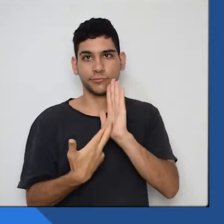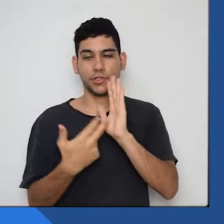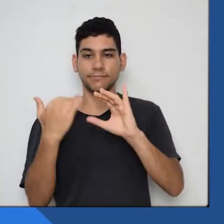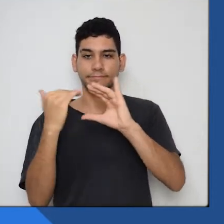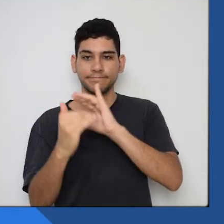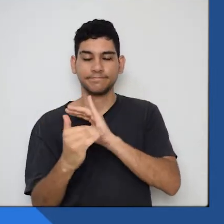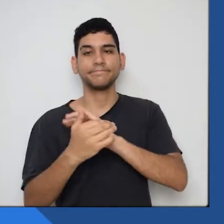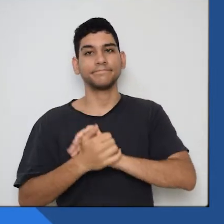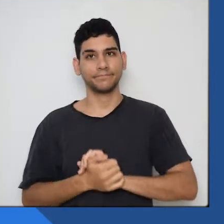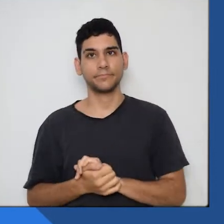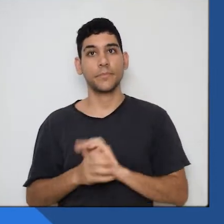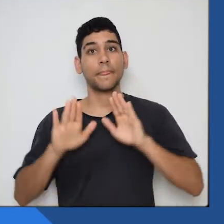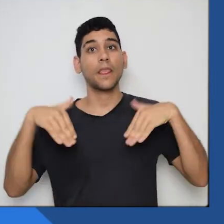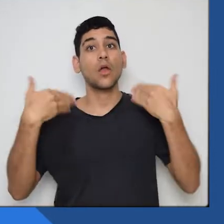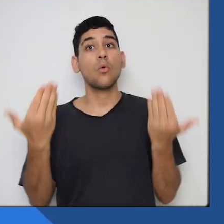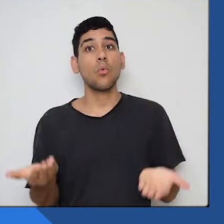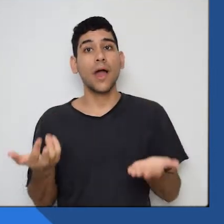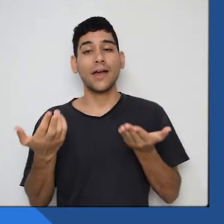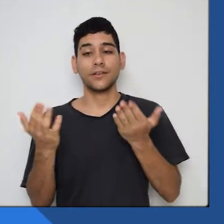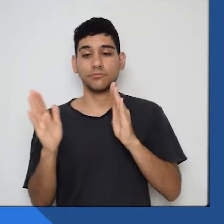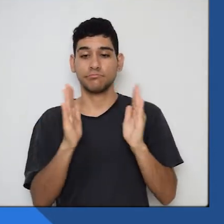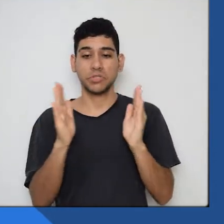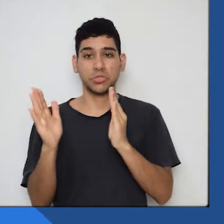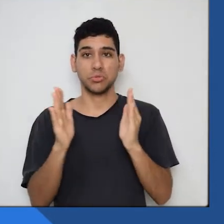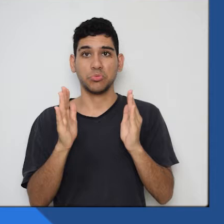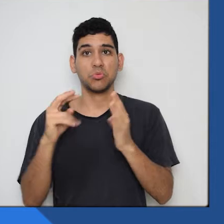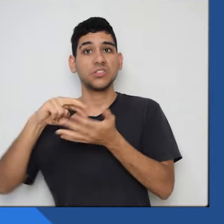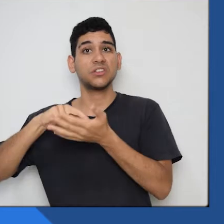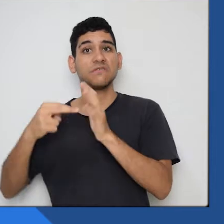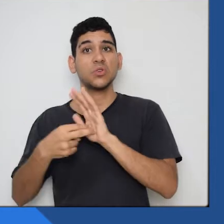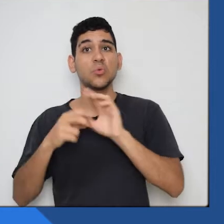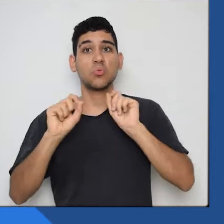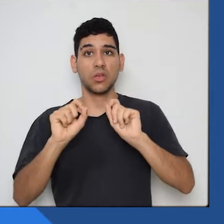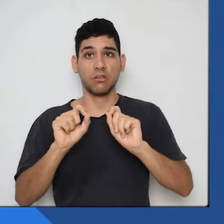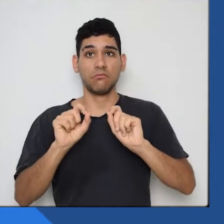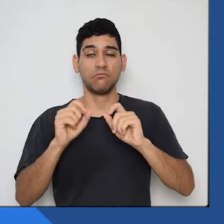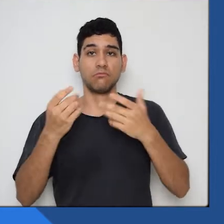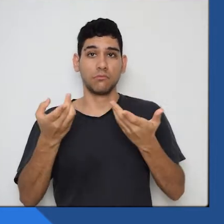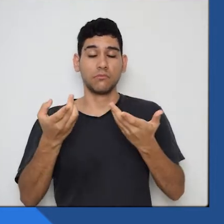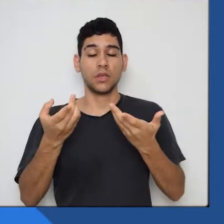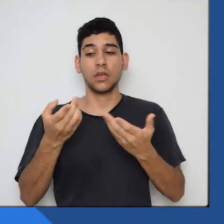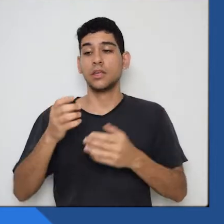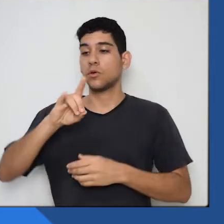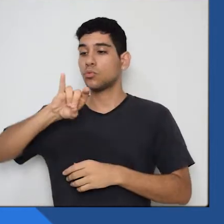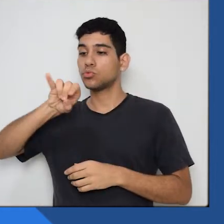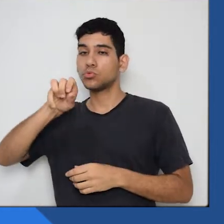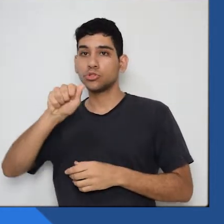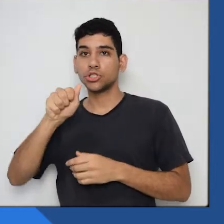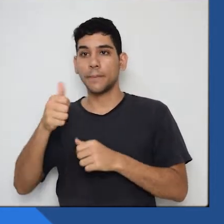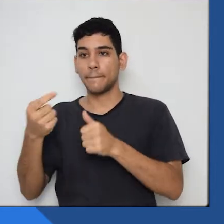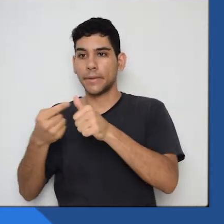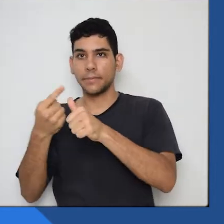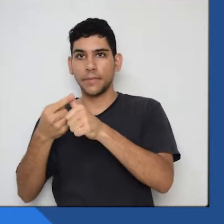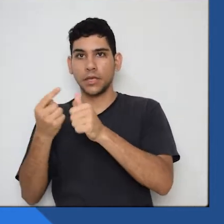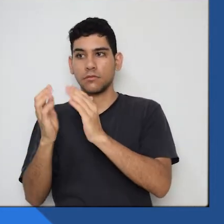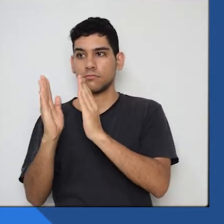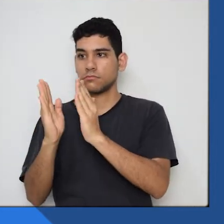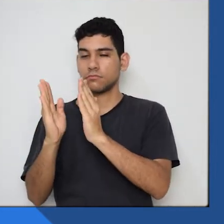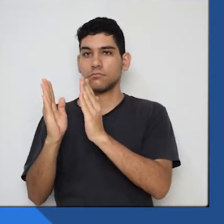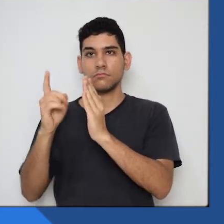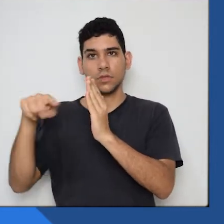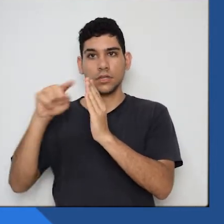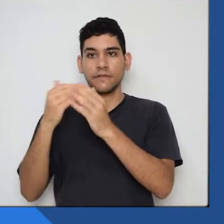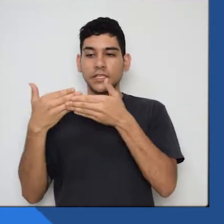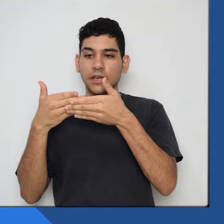questionário. Quais são essas datas? O que elas significam? É que nessa data primeira em